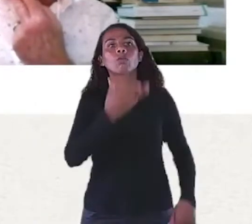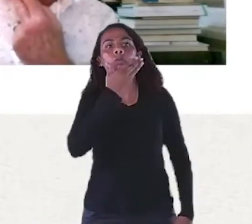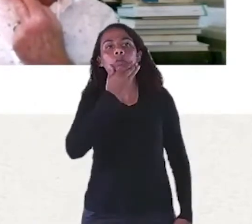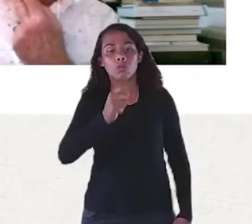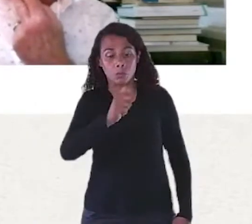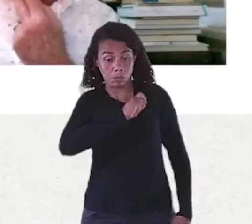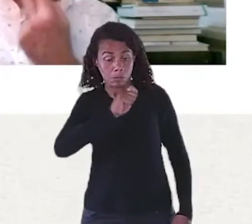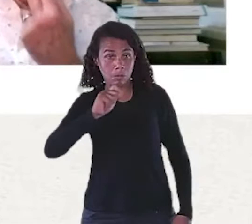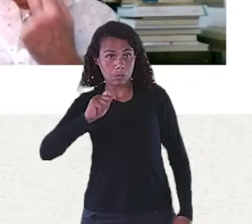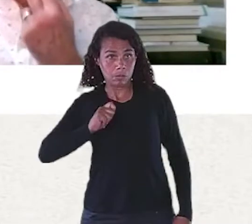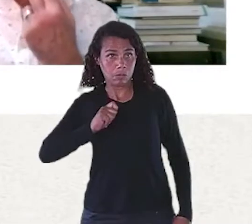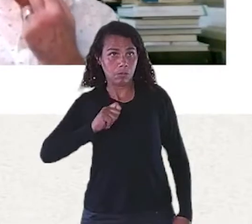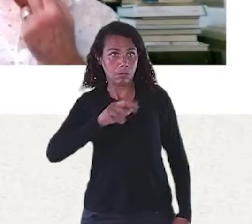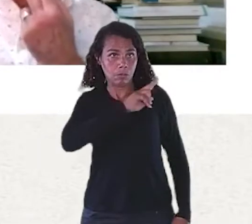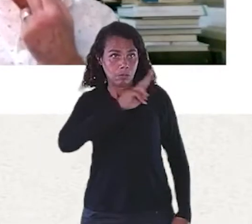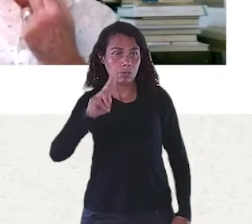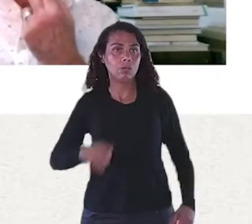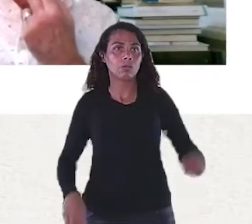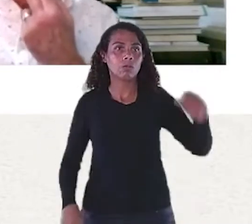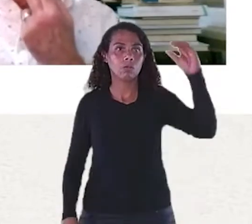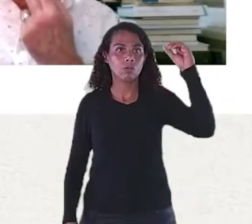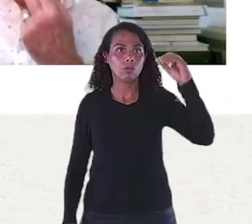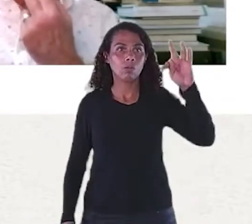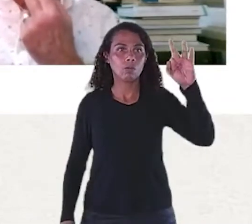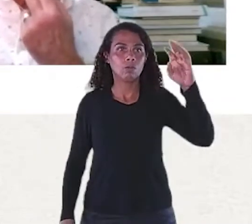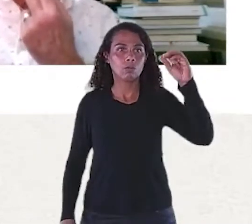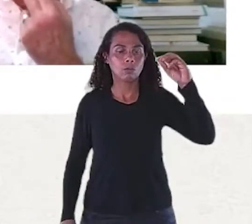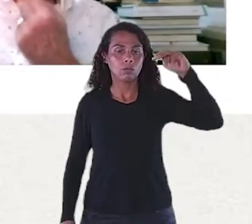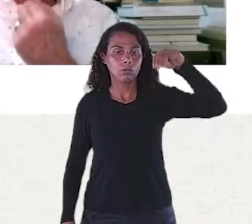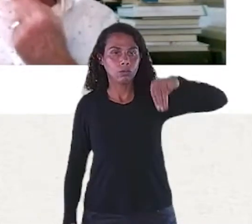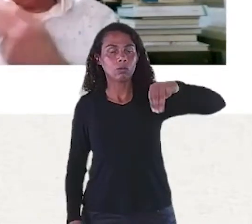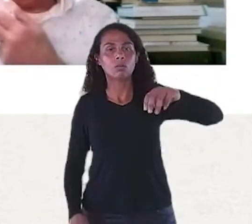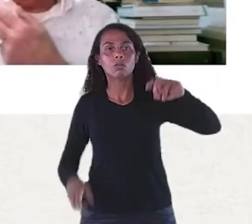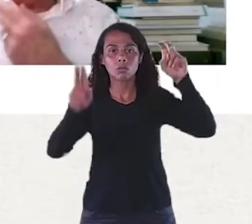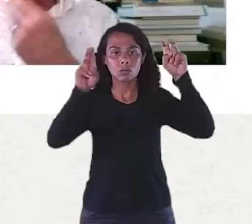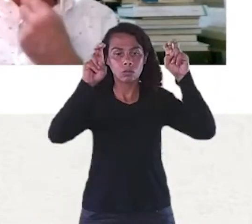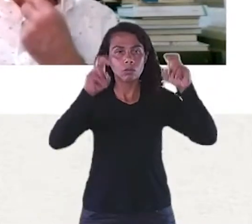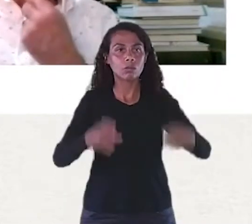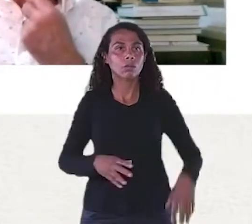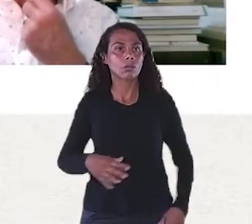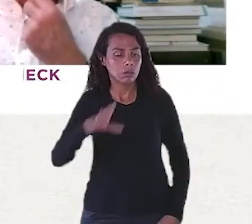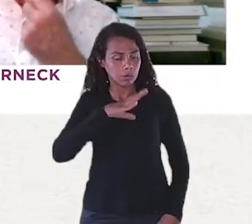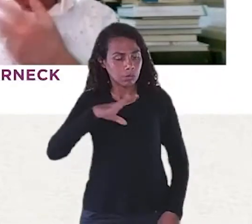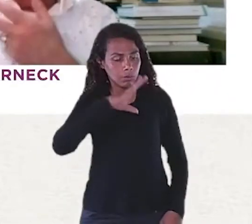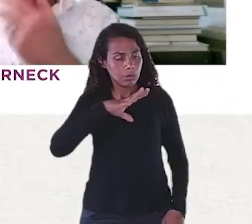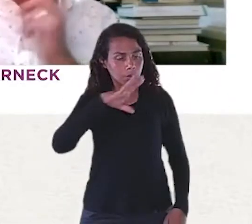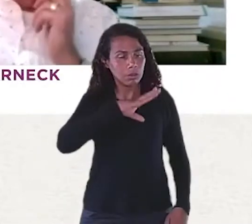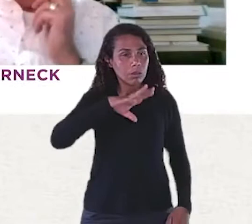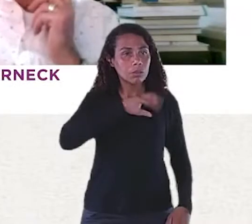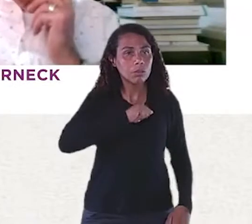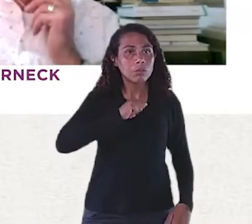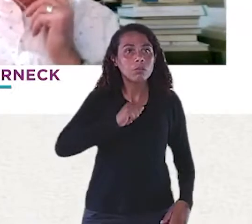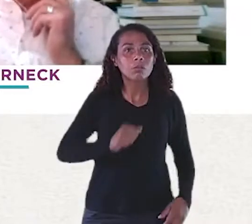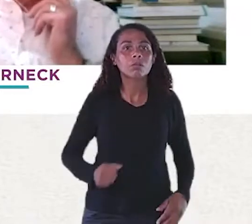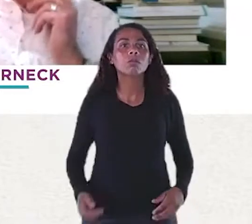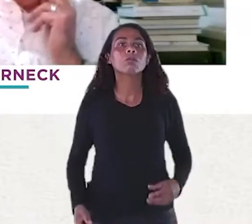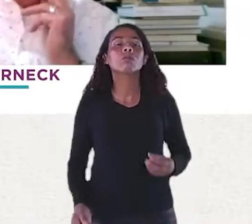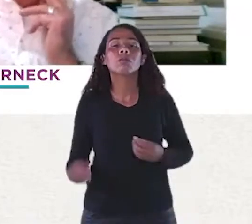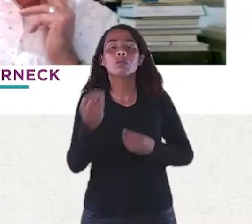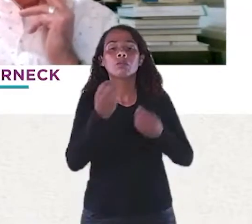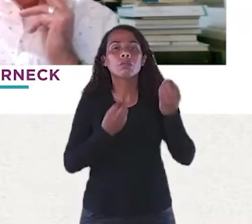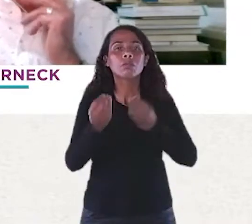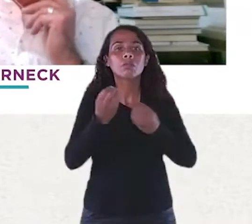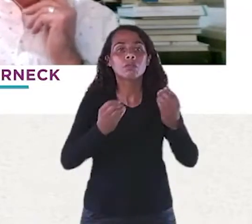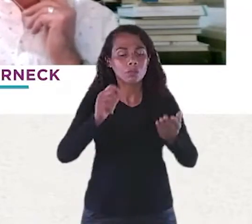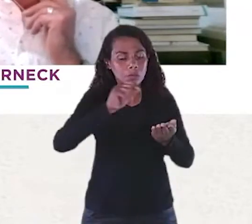e para aprender um pouco qual o processo dele num livro e no outro, sabe? Como é que ele foi refazendo esse